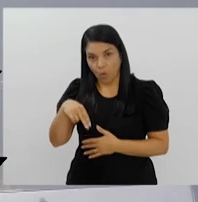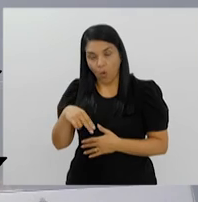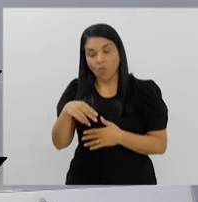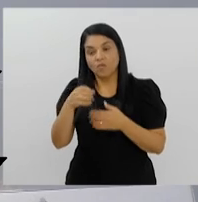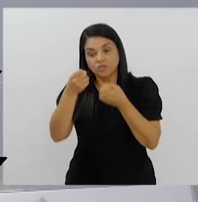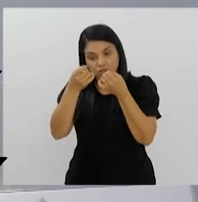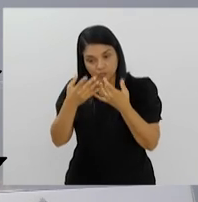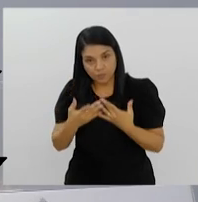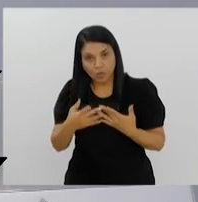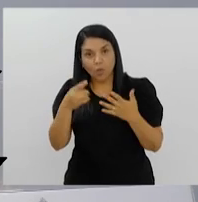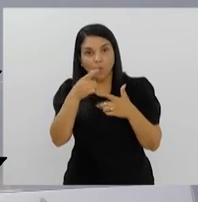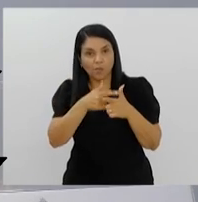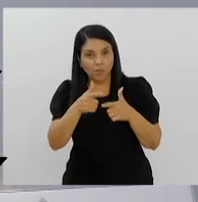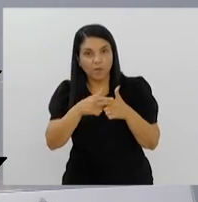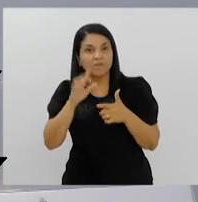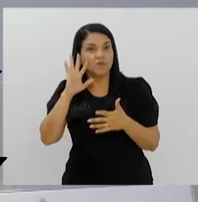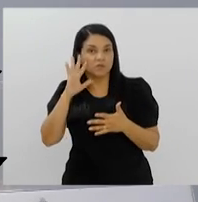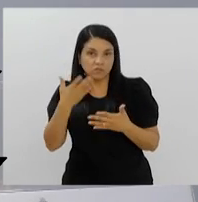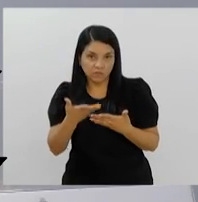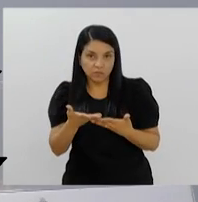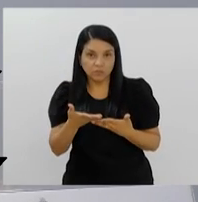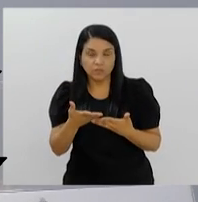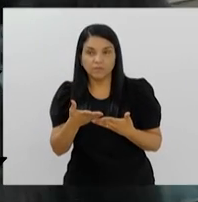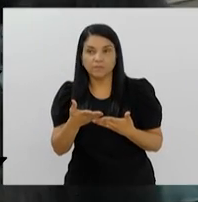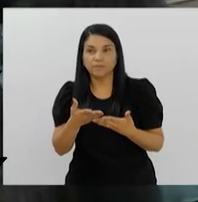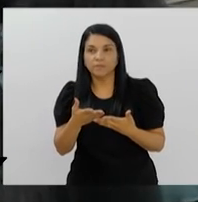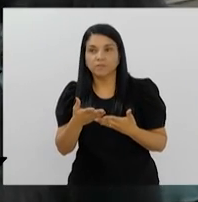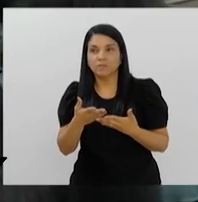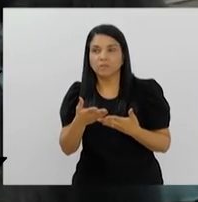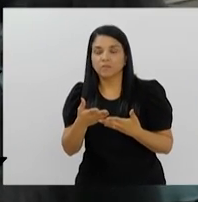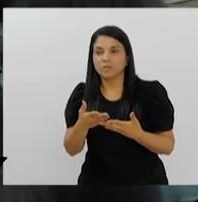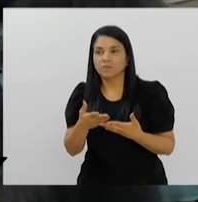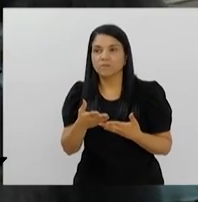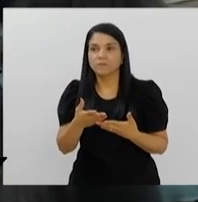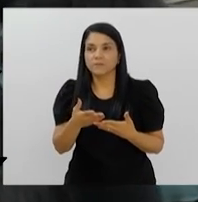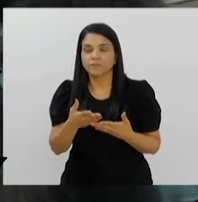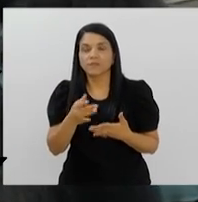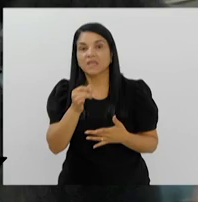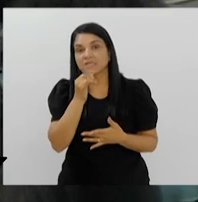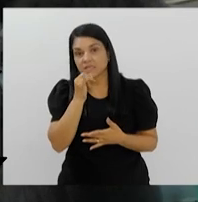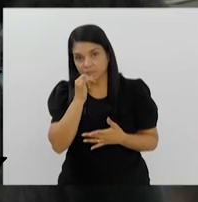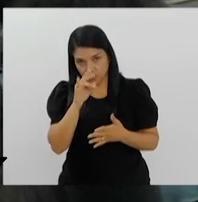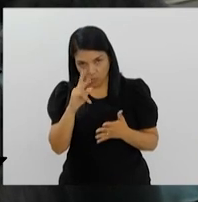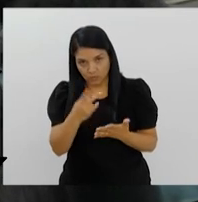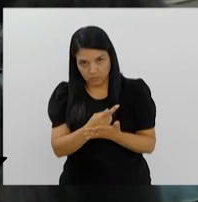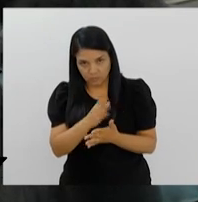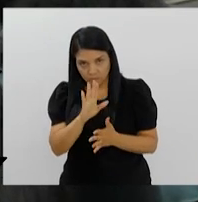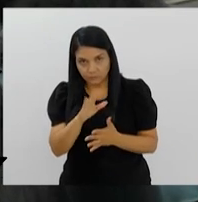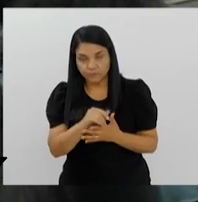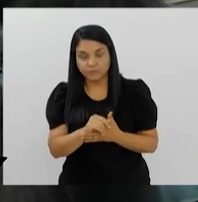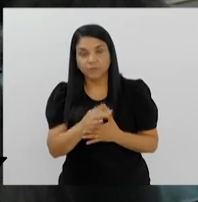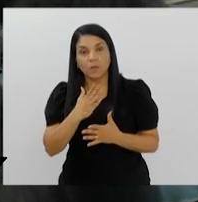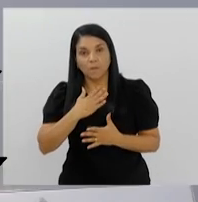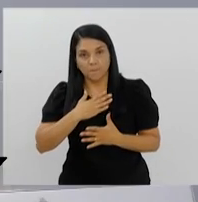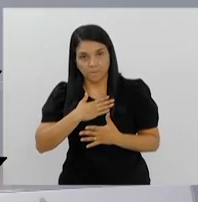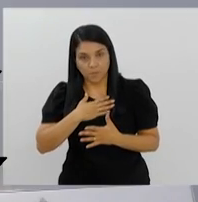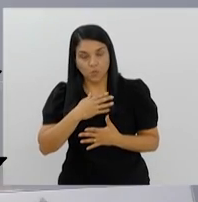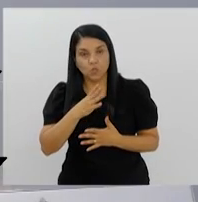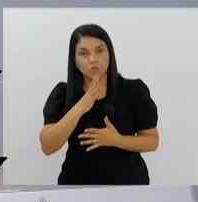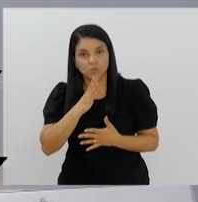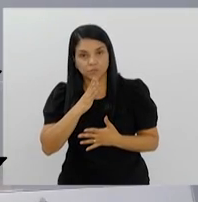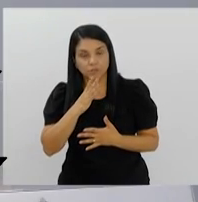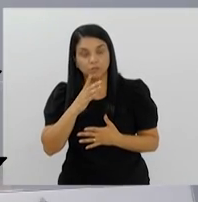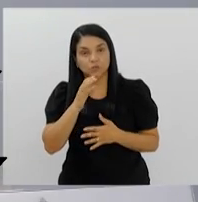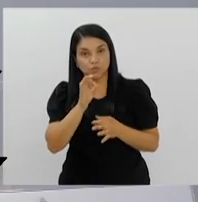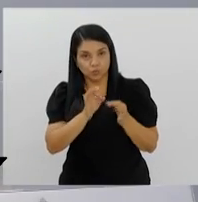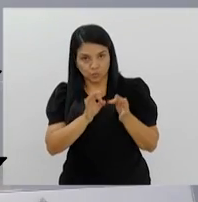o problema foi prontamente sanado então houve por exemplo aconteceu por exemplo eh do meu conhecimento jurídico tá